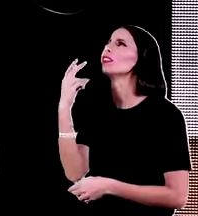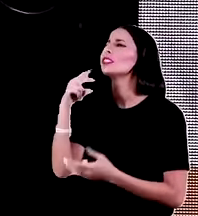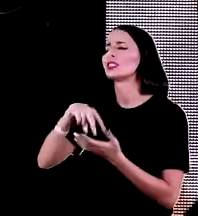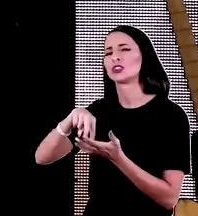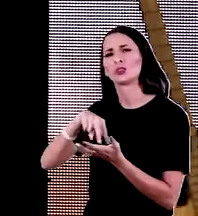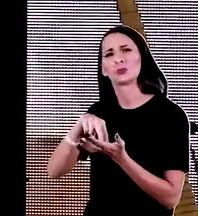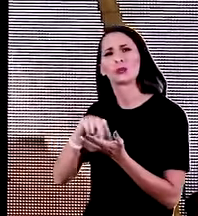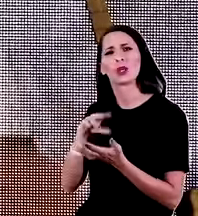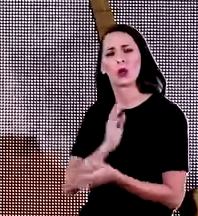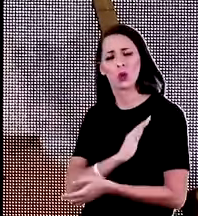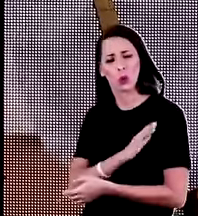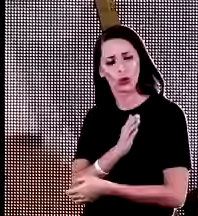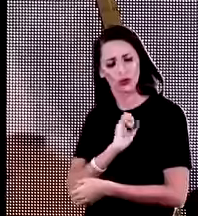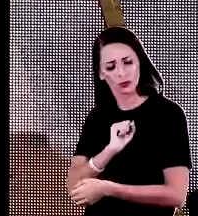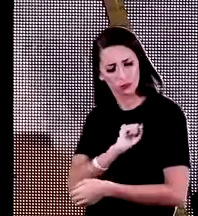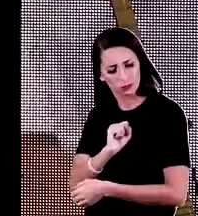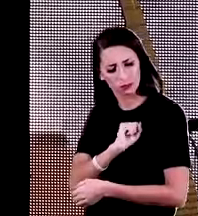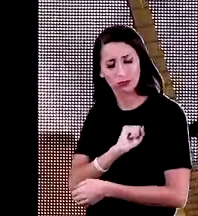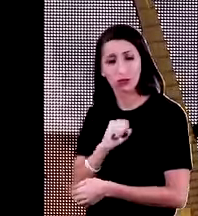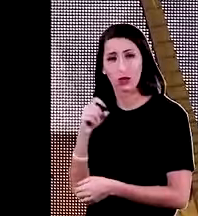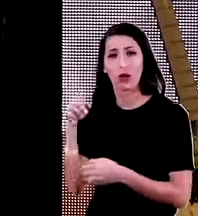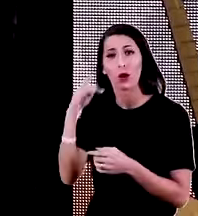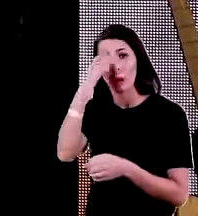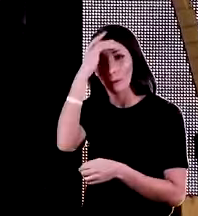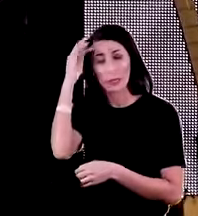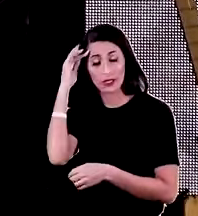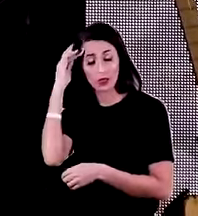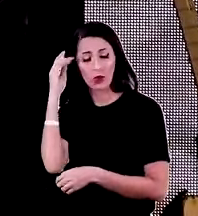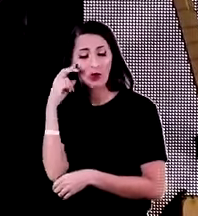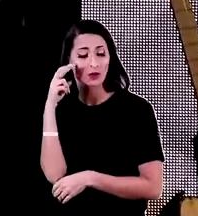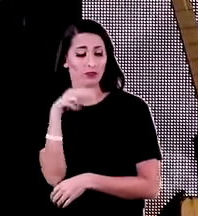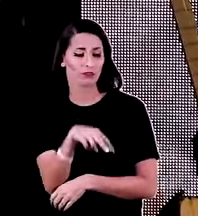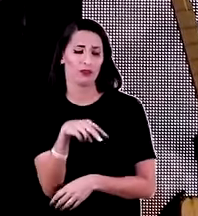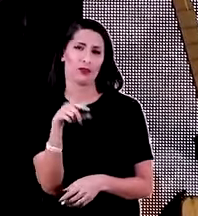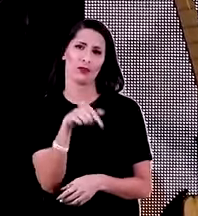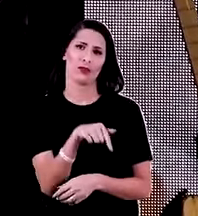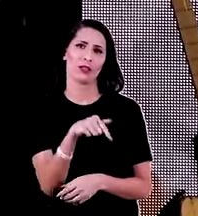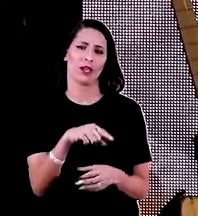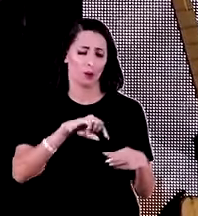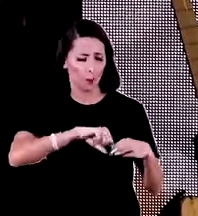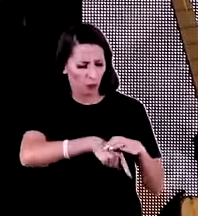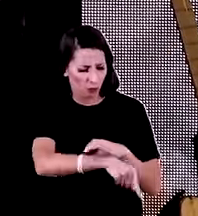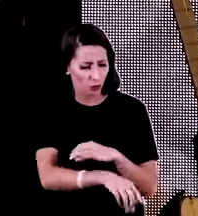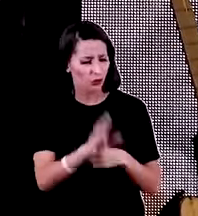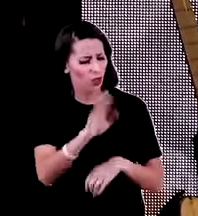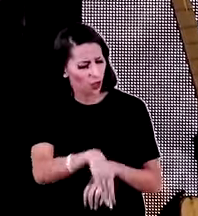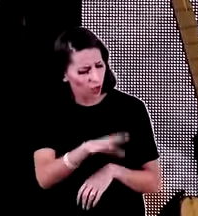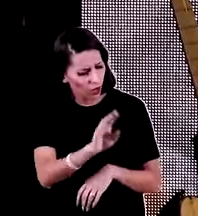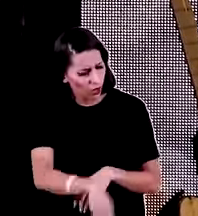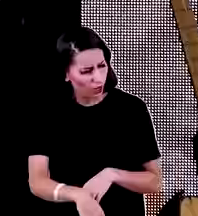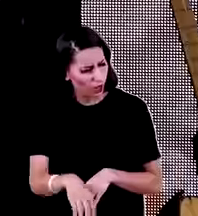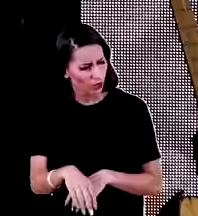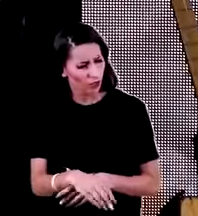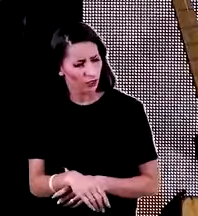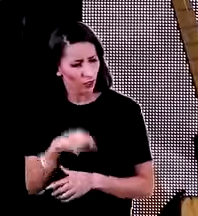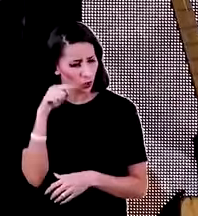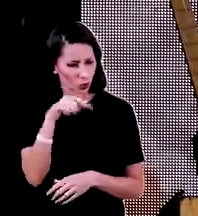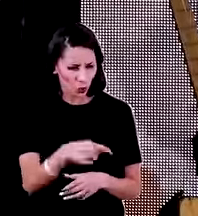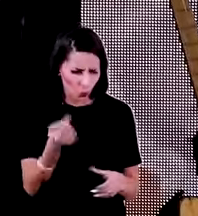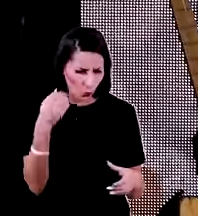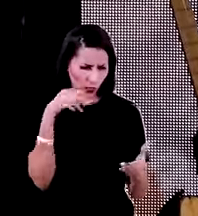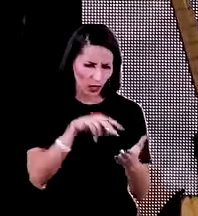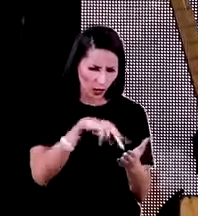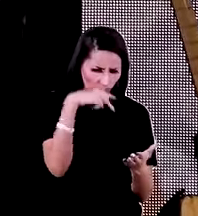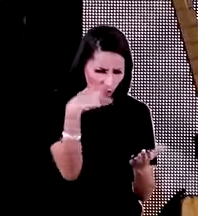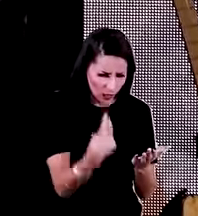alguém que tinha visto ele dentro do poço. Olhou, ei, oi, rapaz, tu caiu nesse